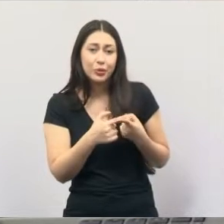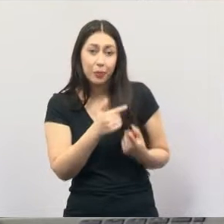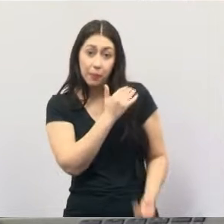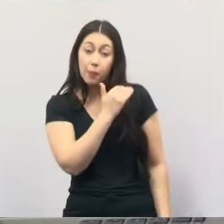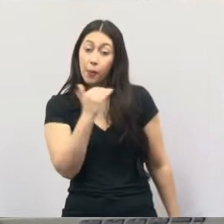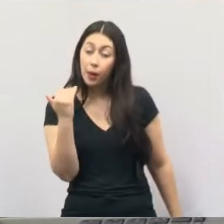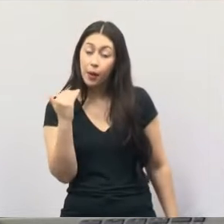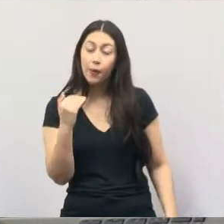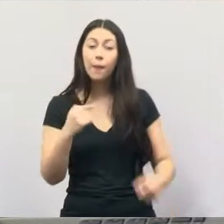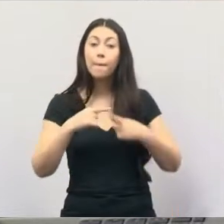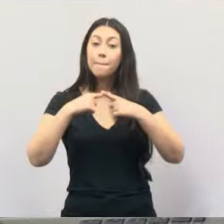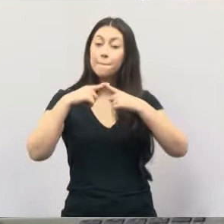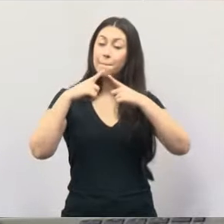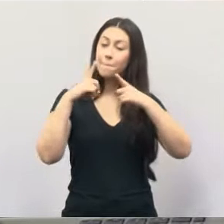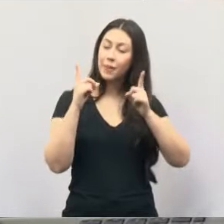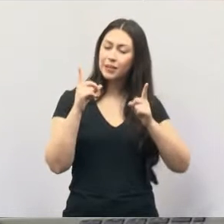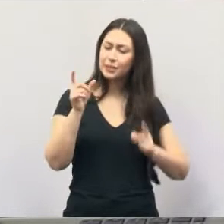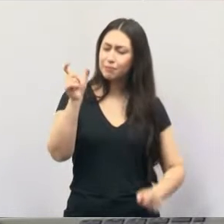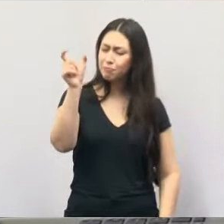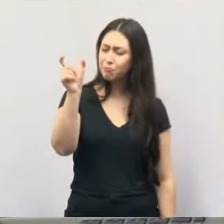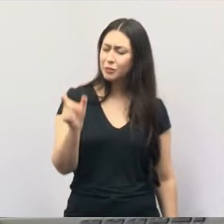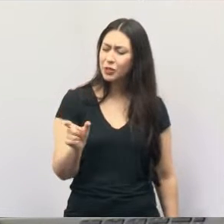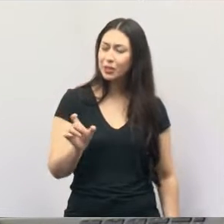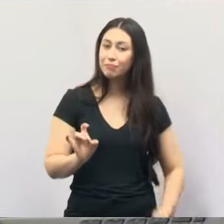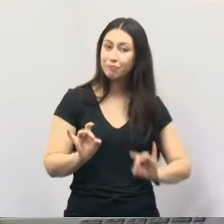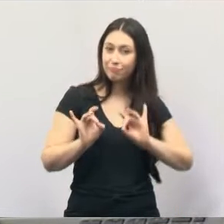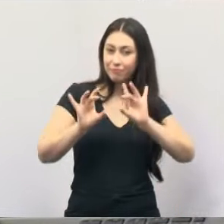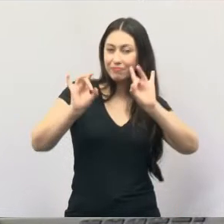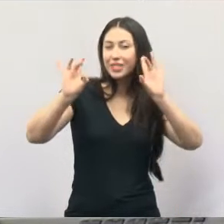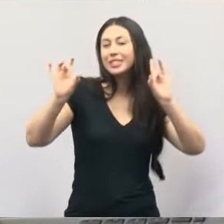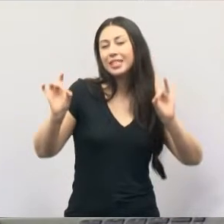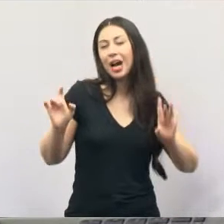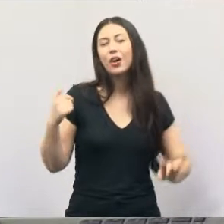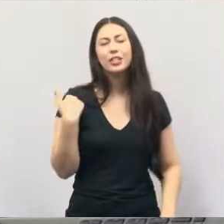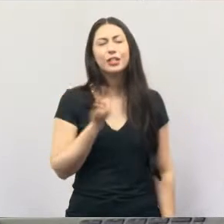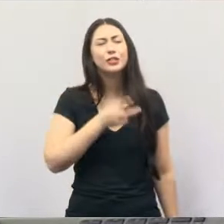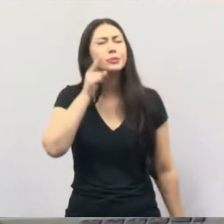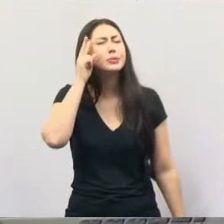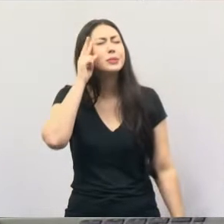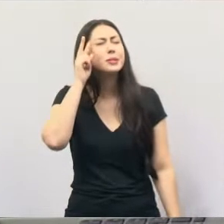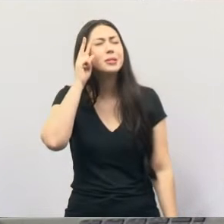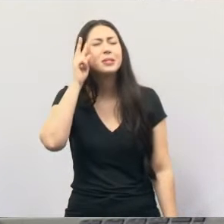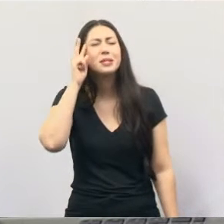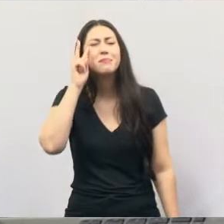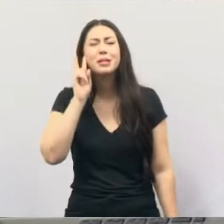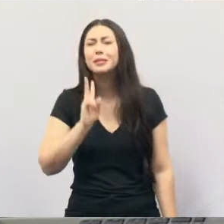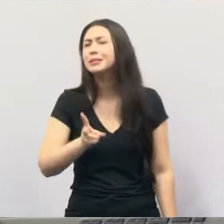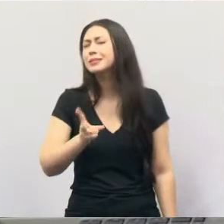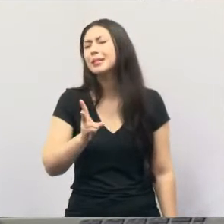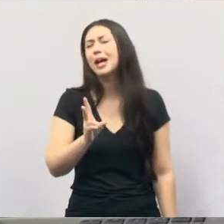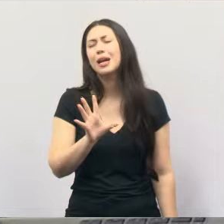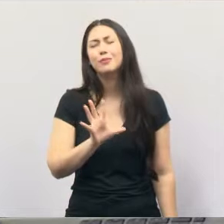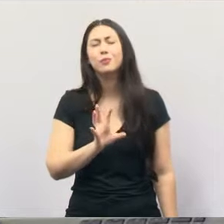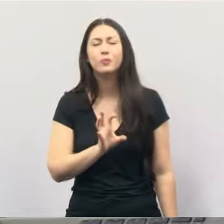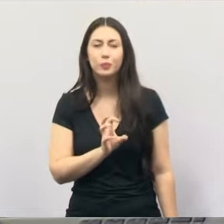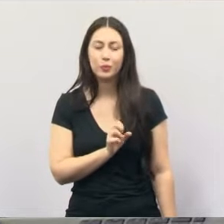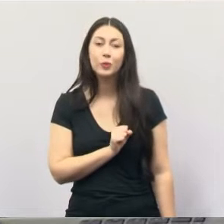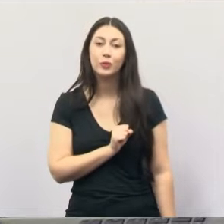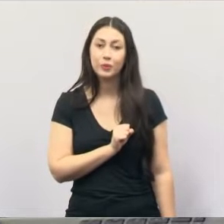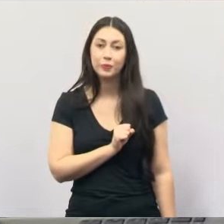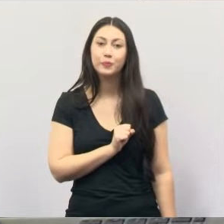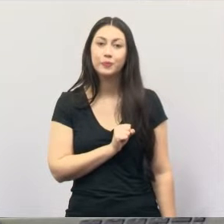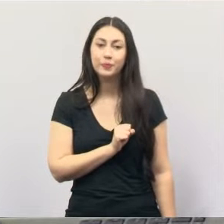Guaraná, mas é uma pessoa especial, que ficará guardado no coração de muitas